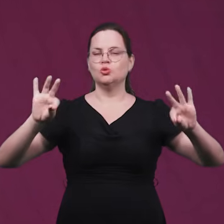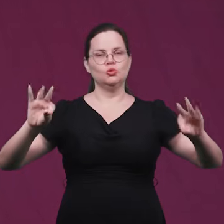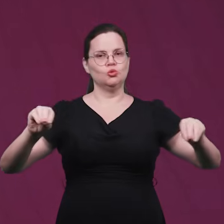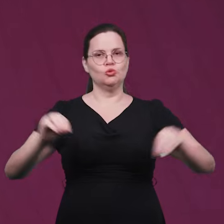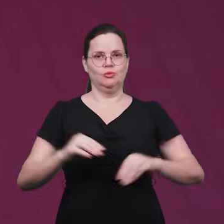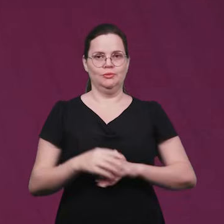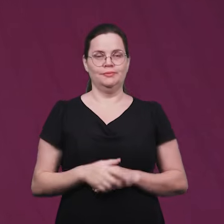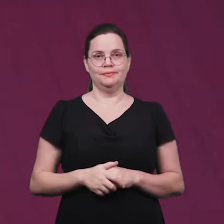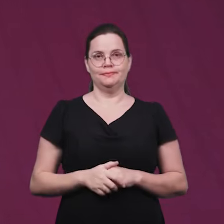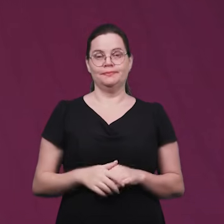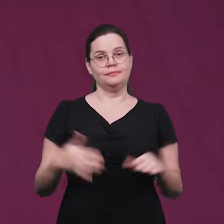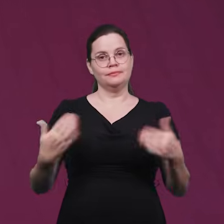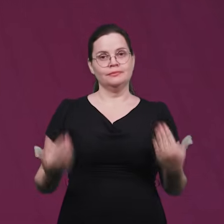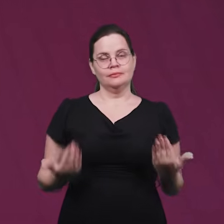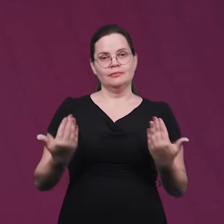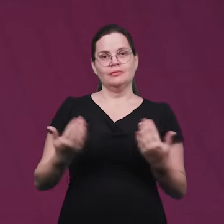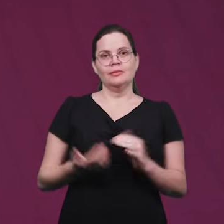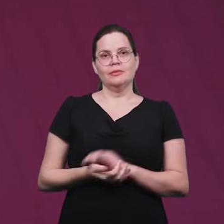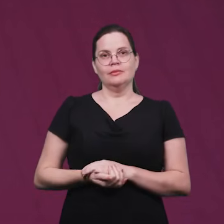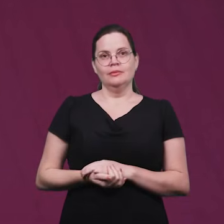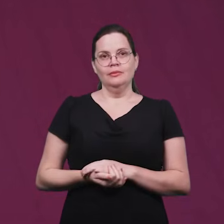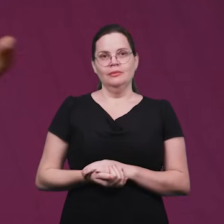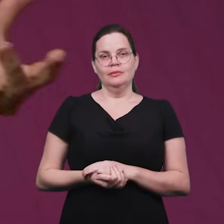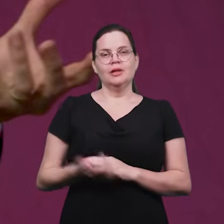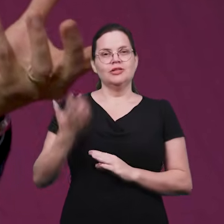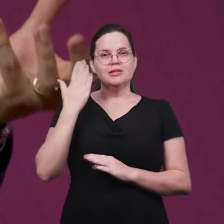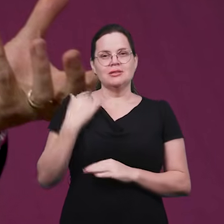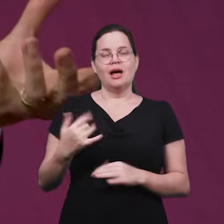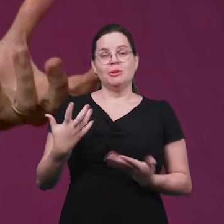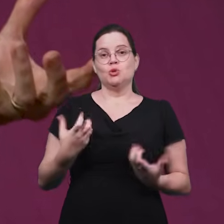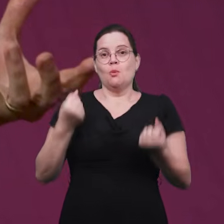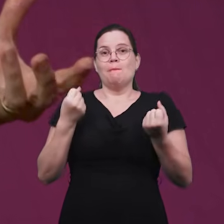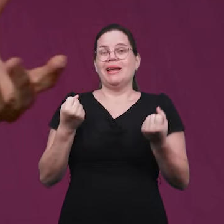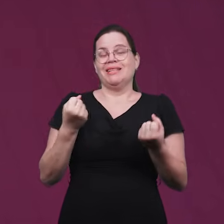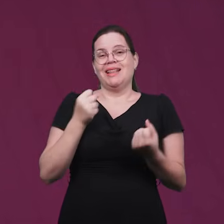Deus. Portanto, nessas